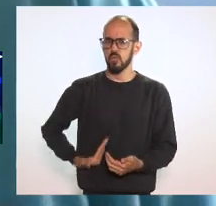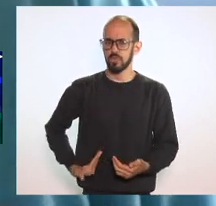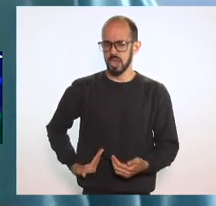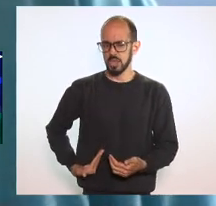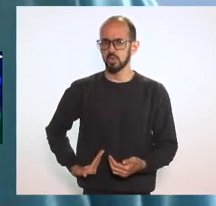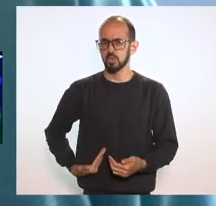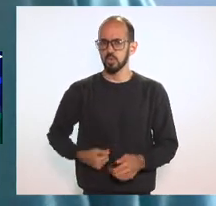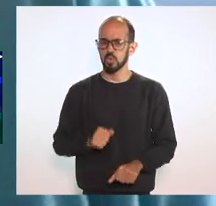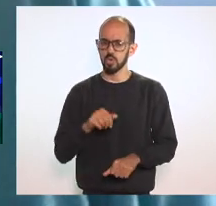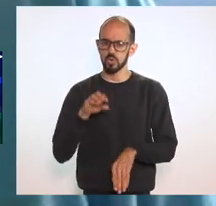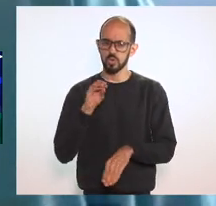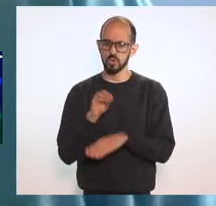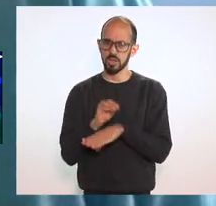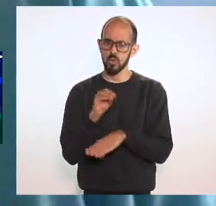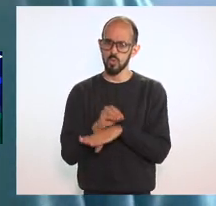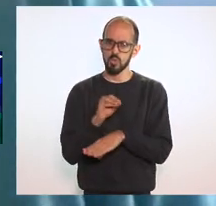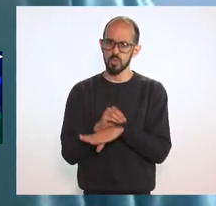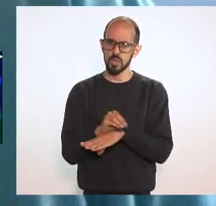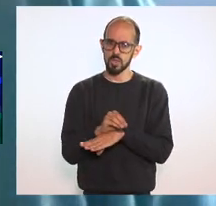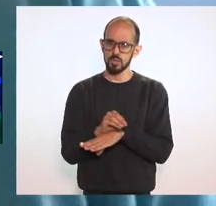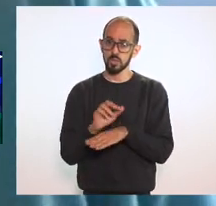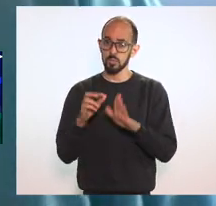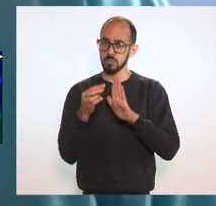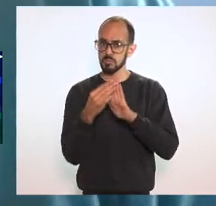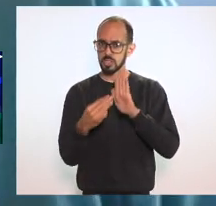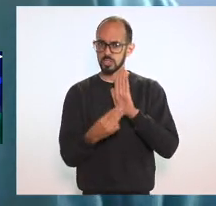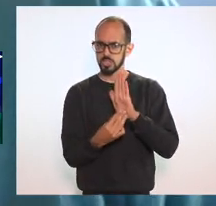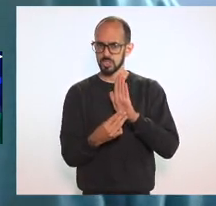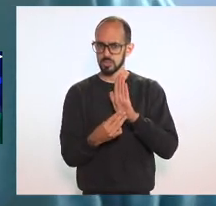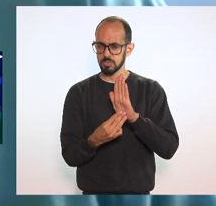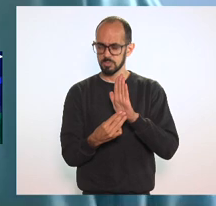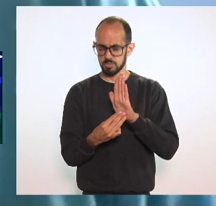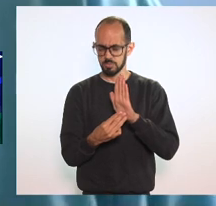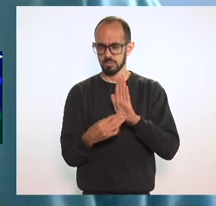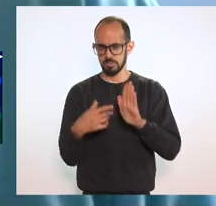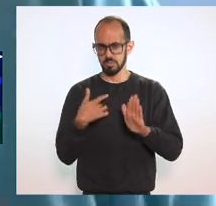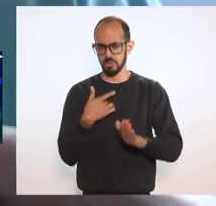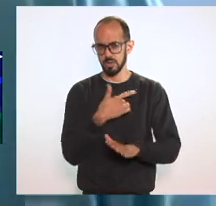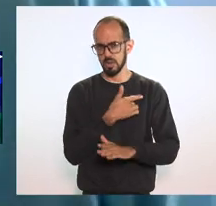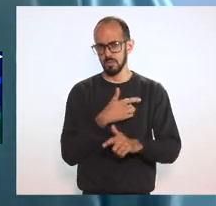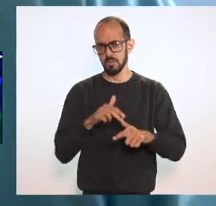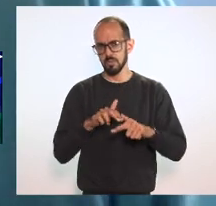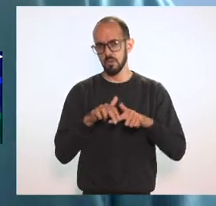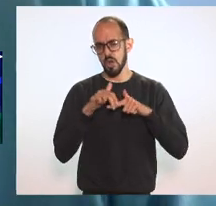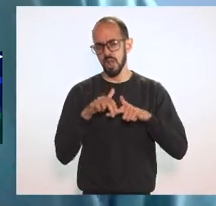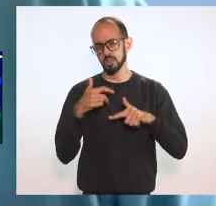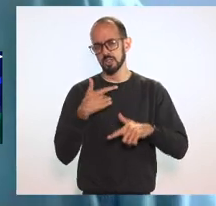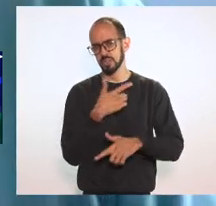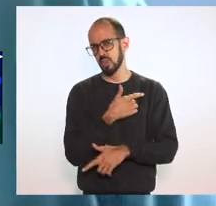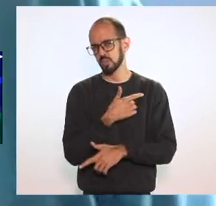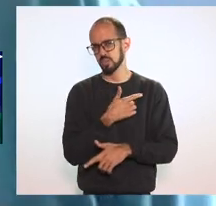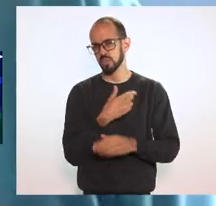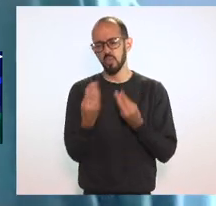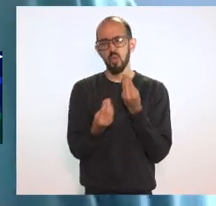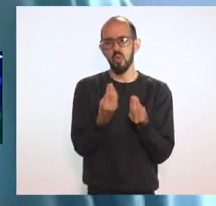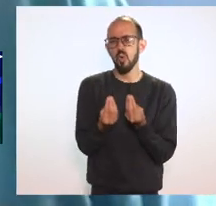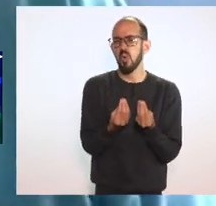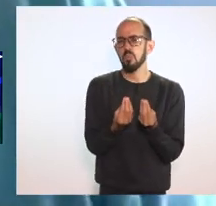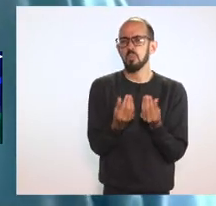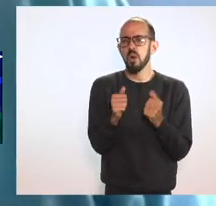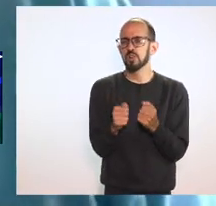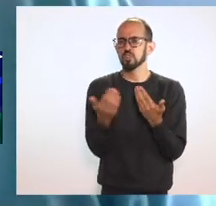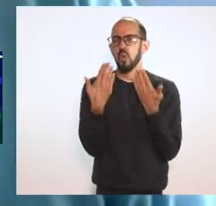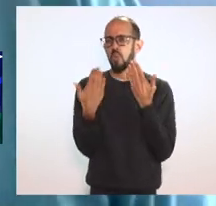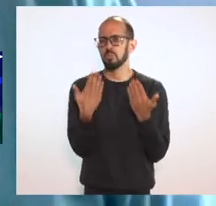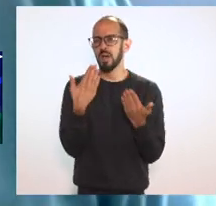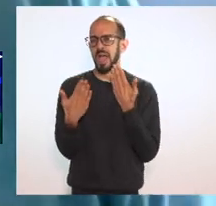as medidas para proteger a saúde da população baseada em comitê científico como é que isso pode ser comparado a um estado